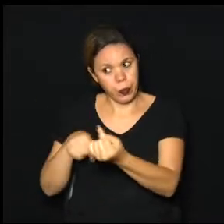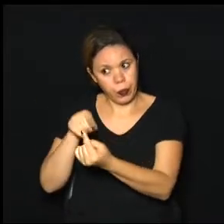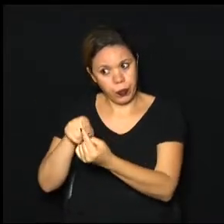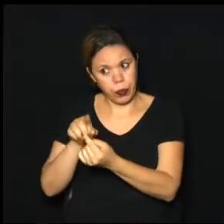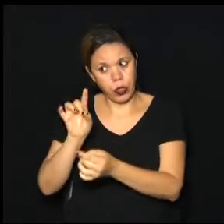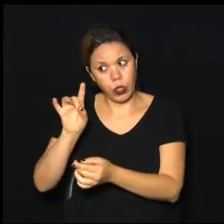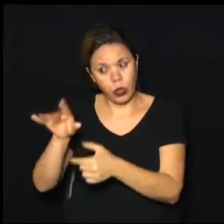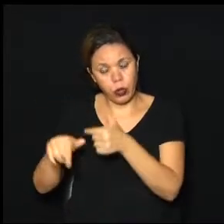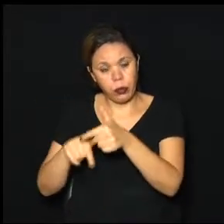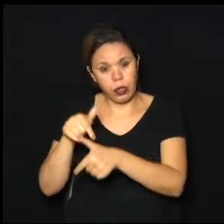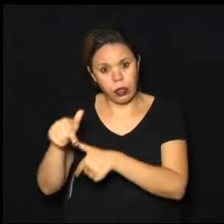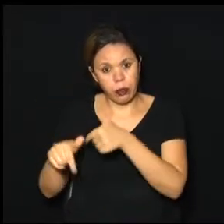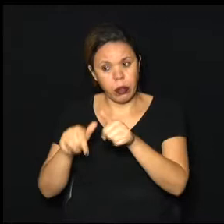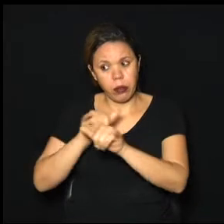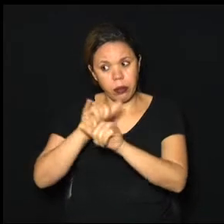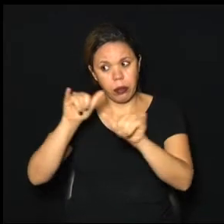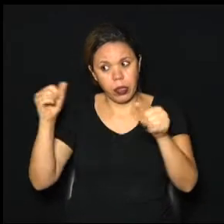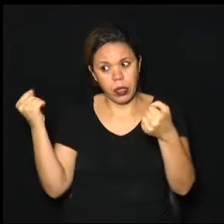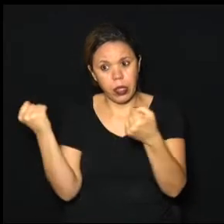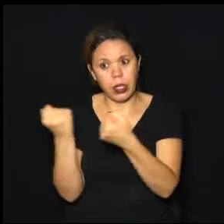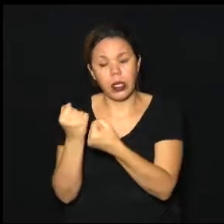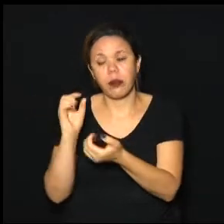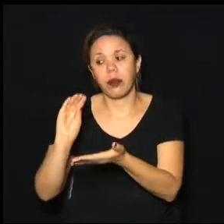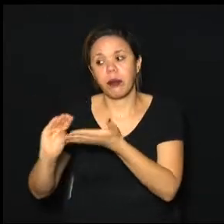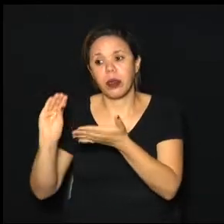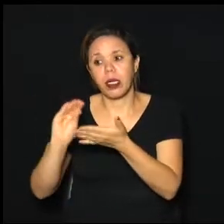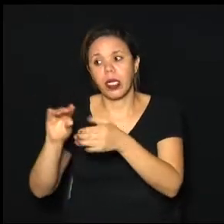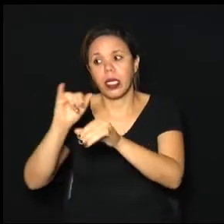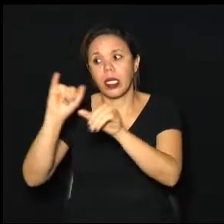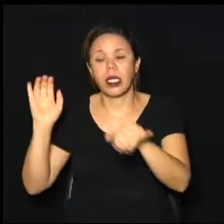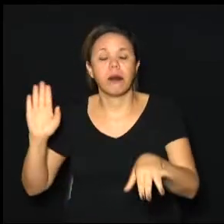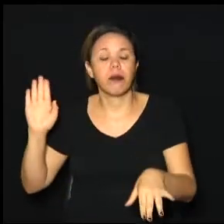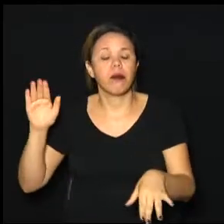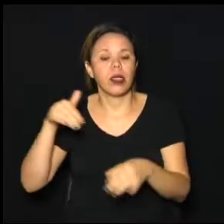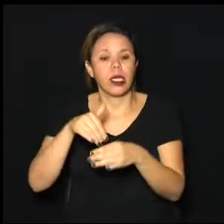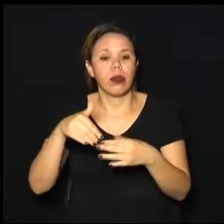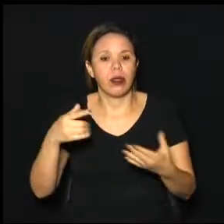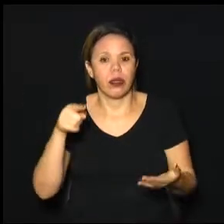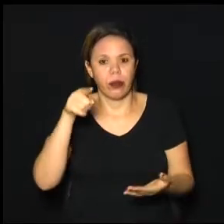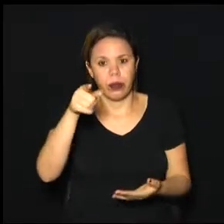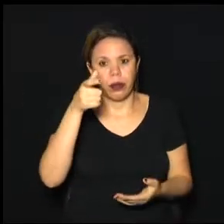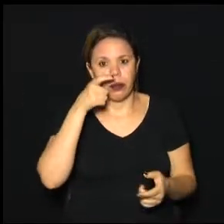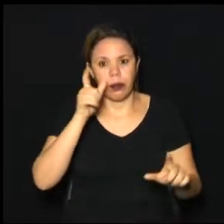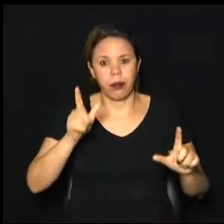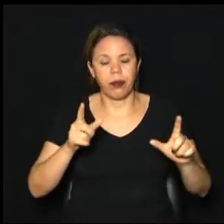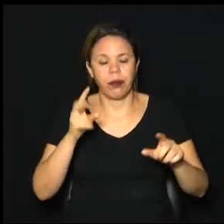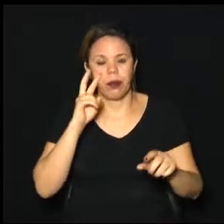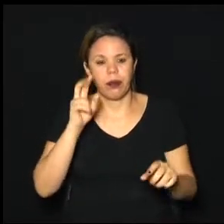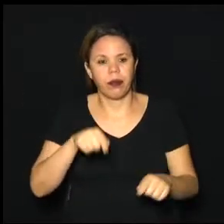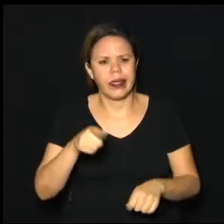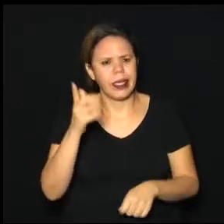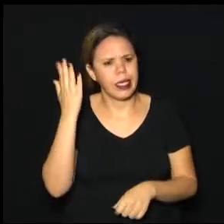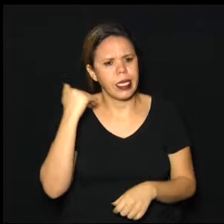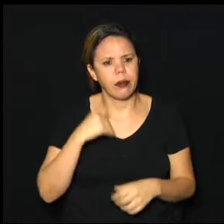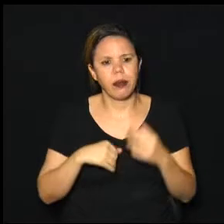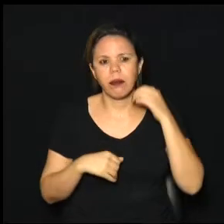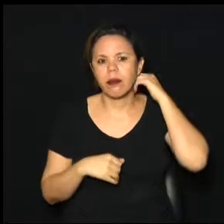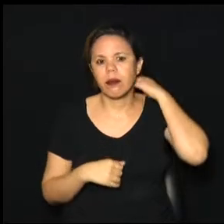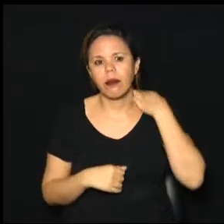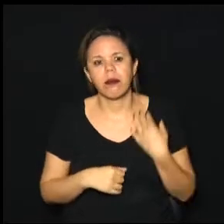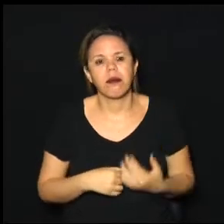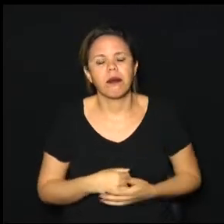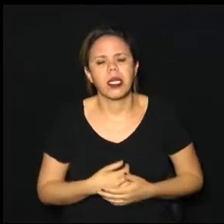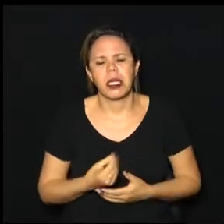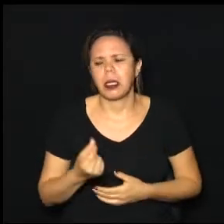se financiar as campanhas eleitorais. Você que está nos assistindo provavelmente sabe que não faz